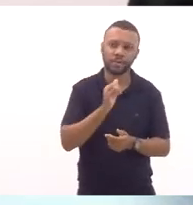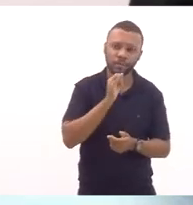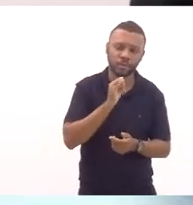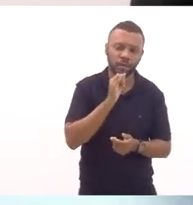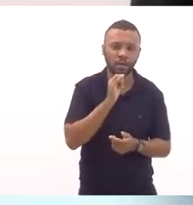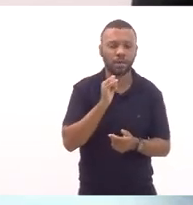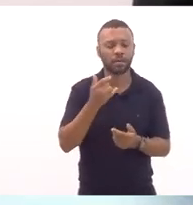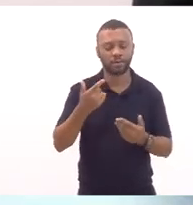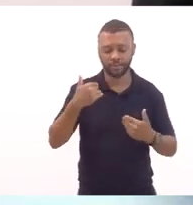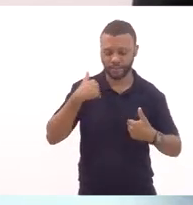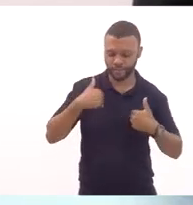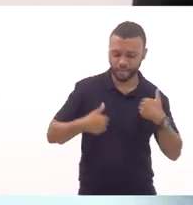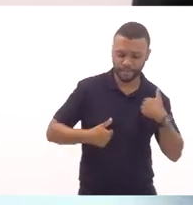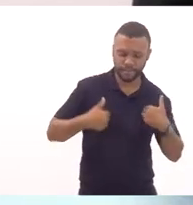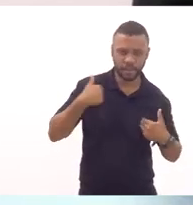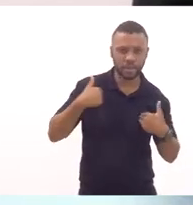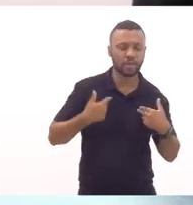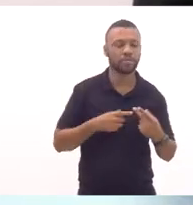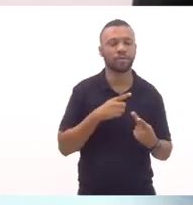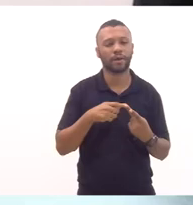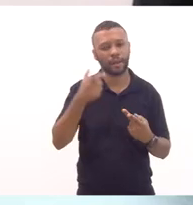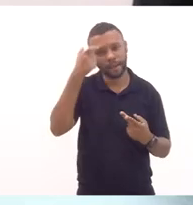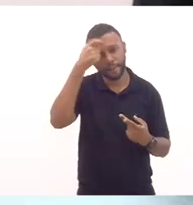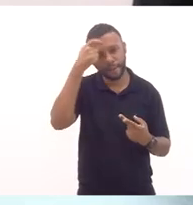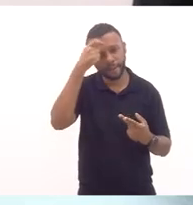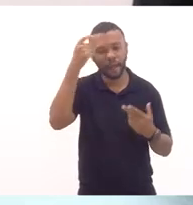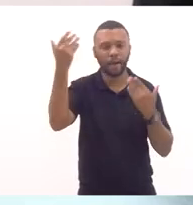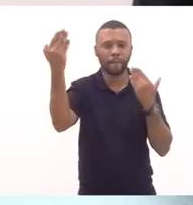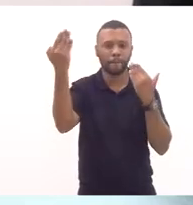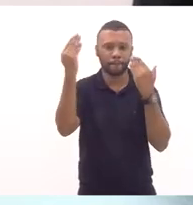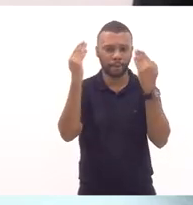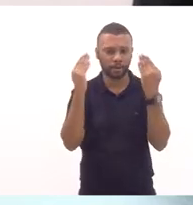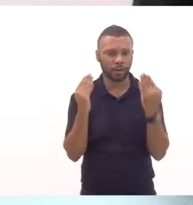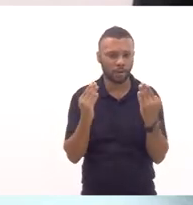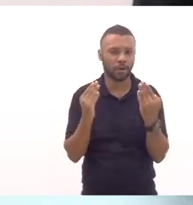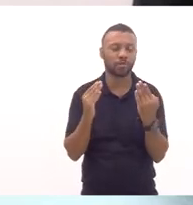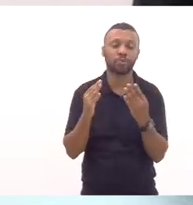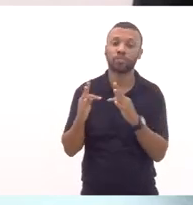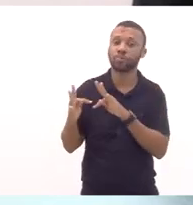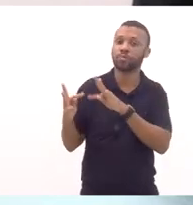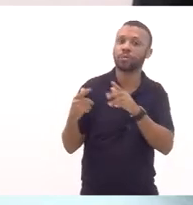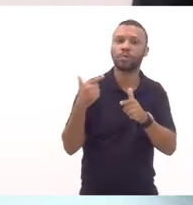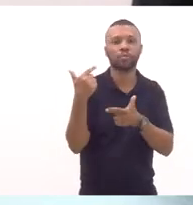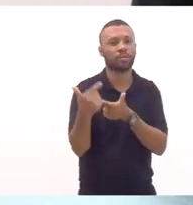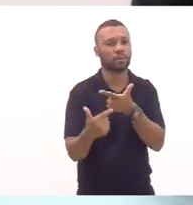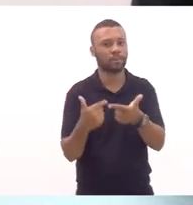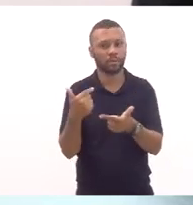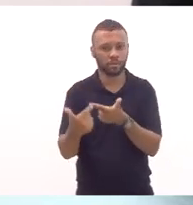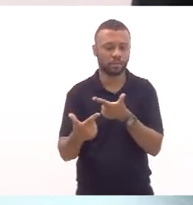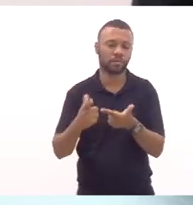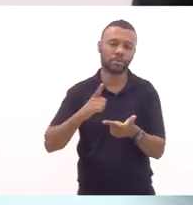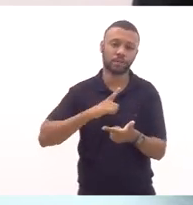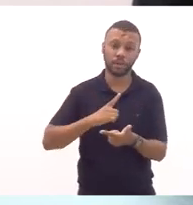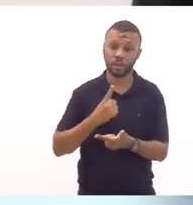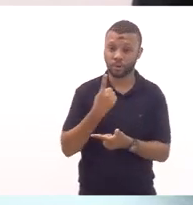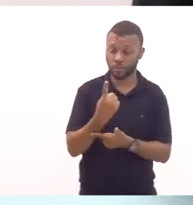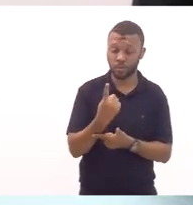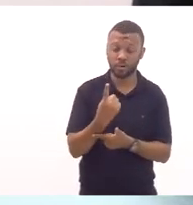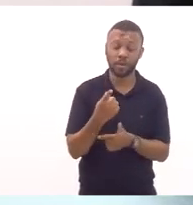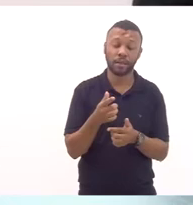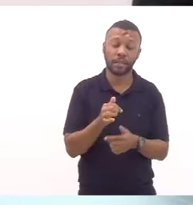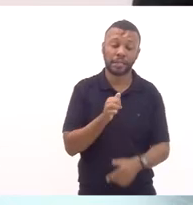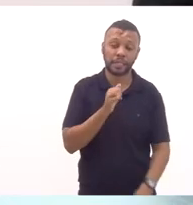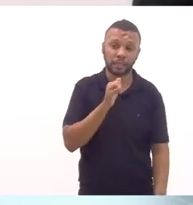enfermidade física e mental. Todos os trabalhadores, além de ter, né, infelizmente,